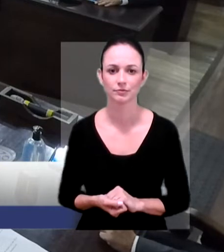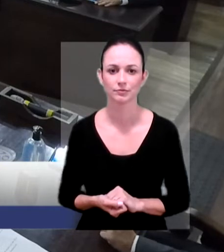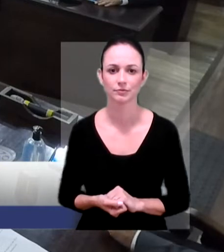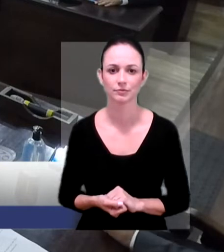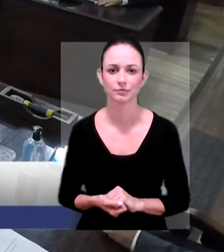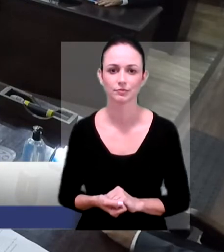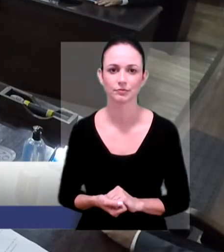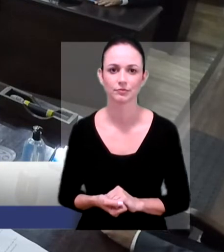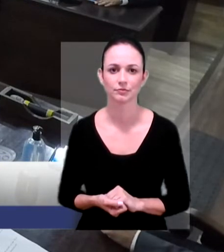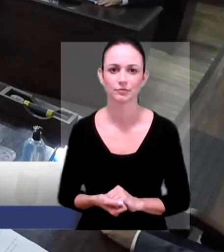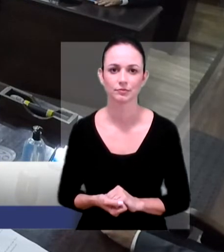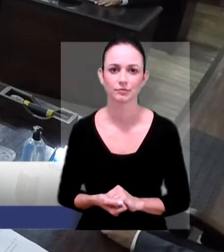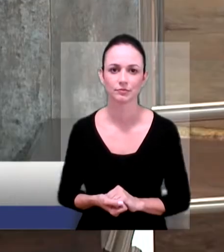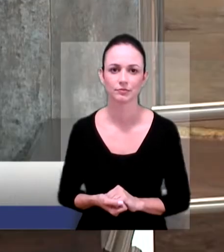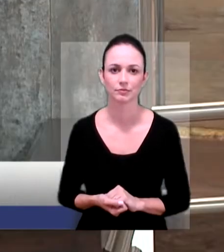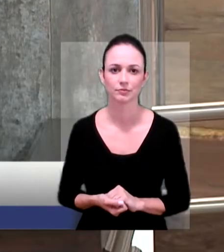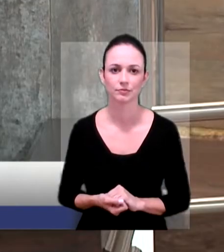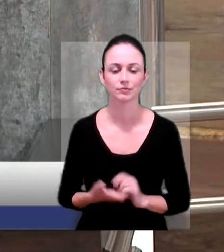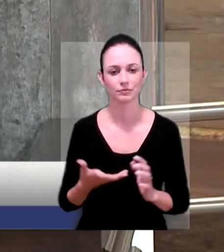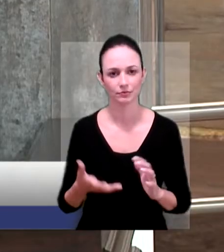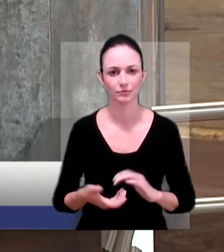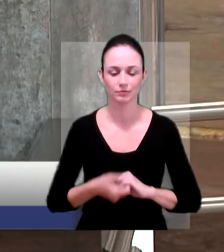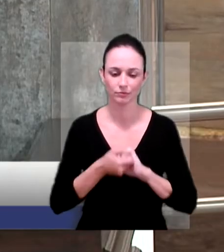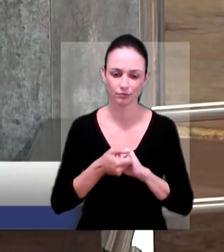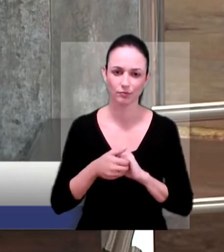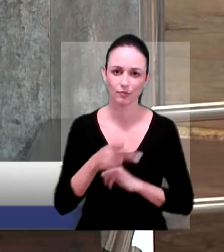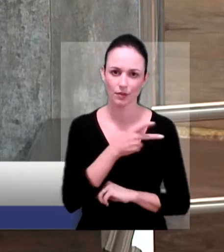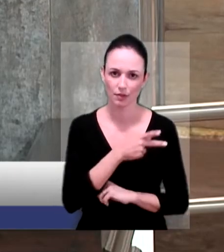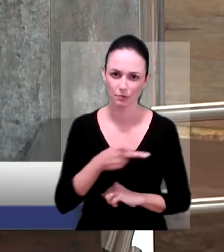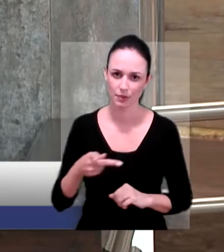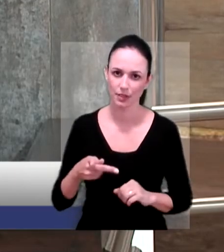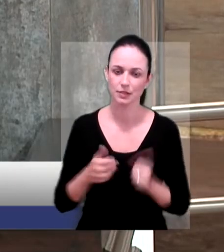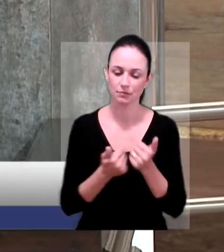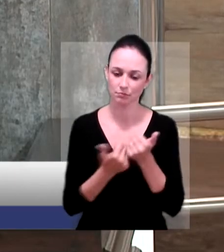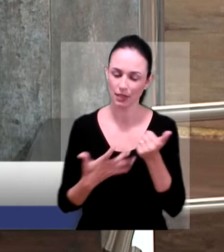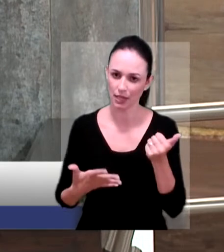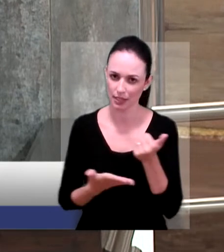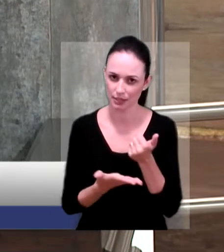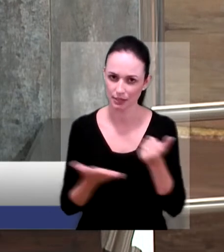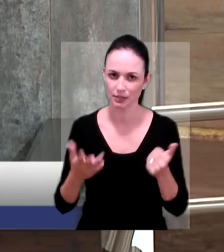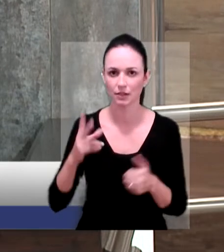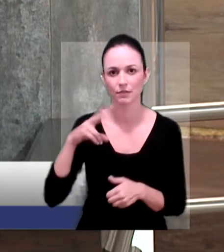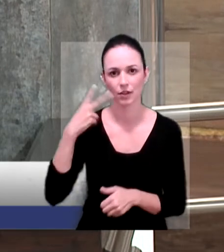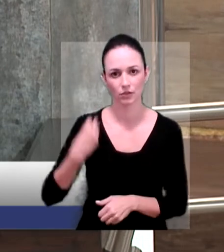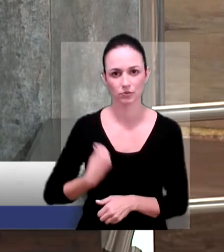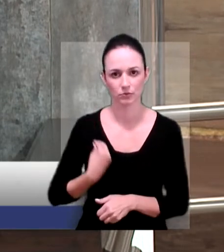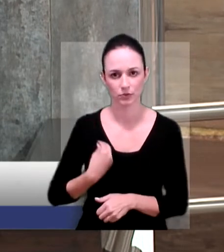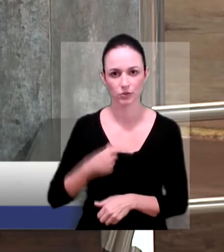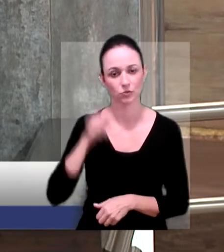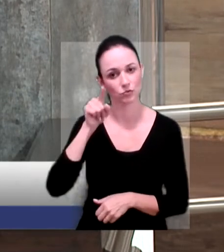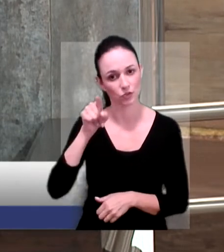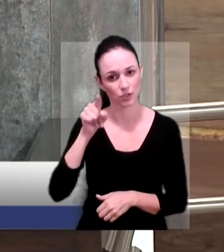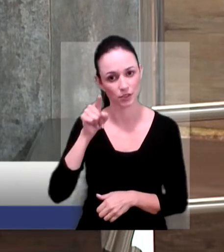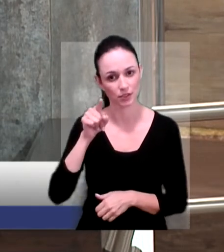Cumprimento o senhor presidente, membros da mesa, vereadores presentes, você que nos assiste em casa,